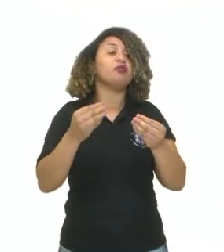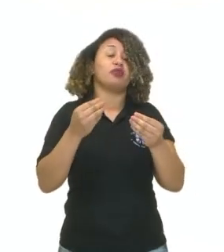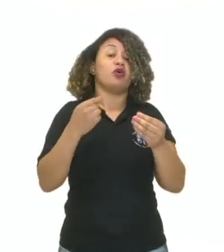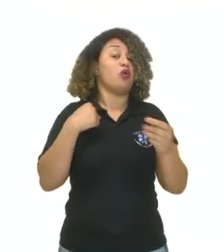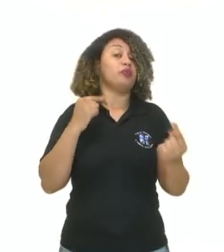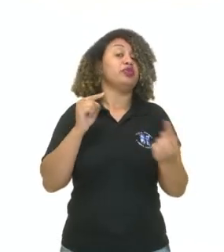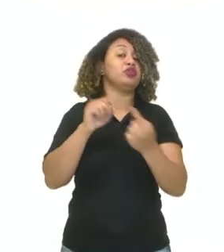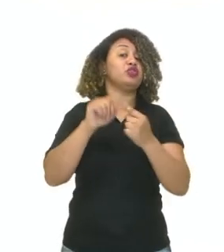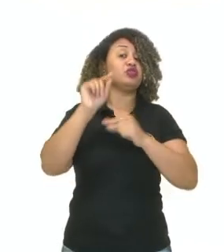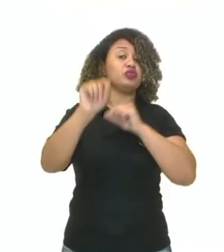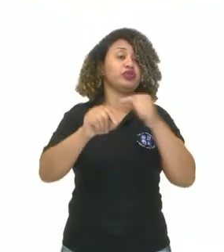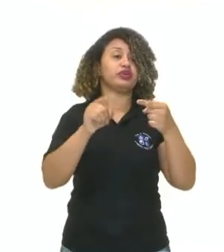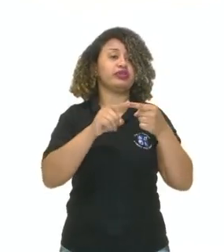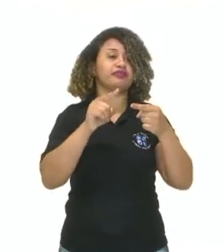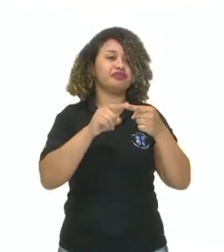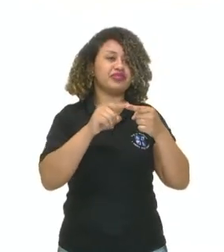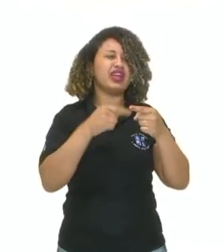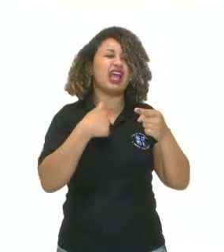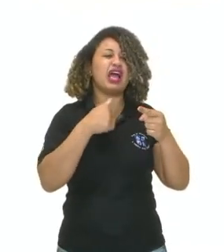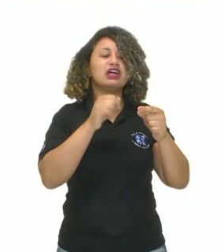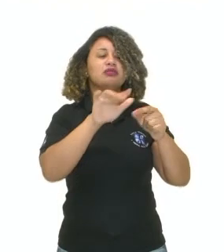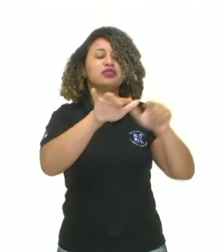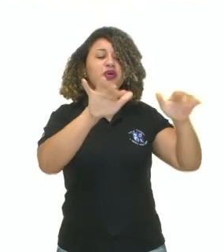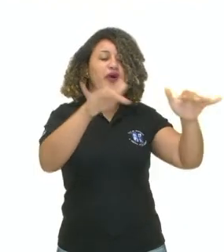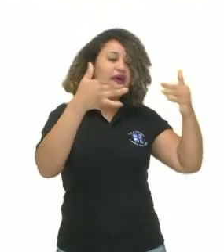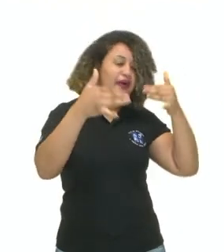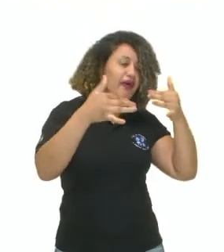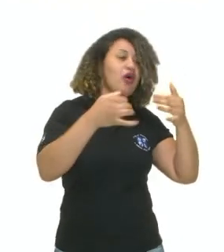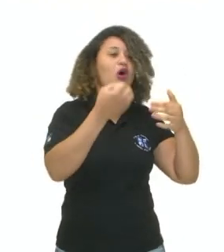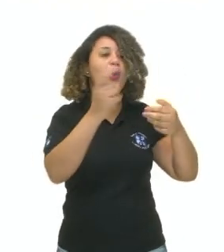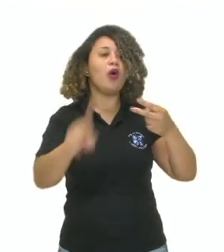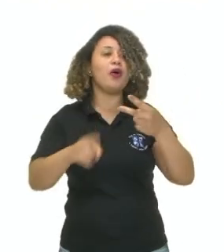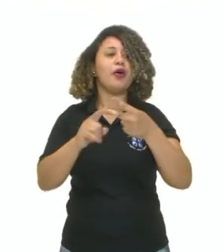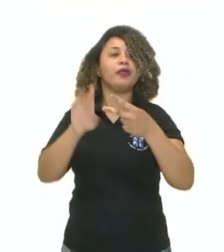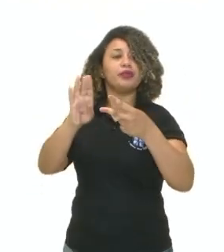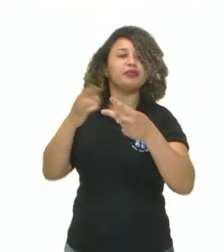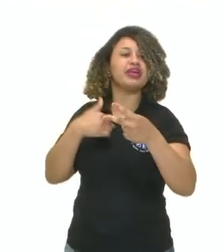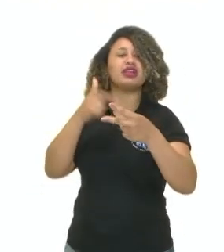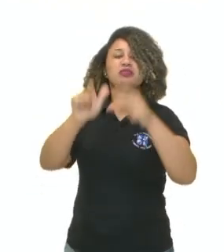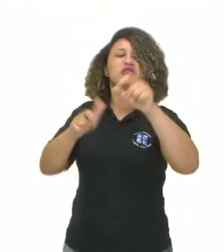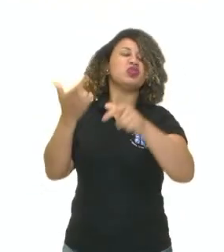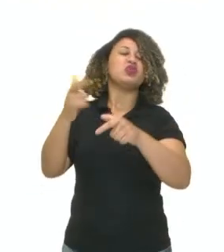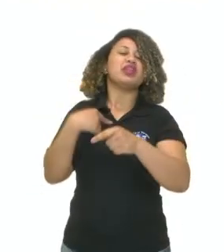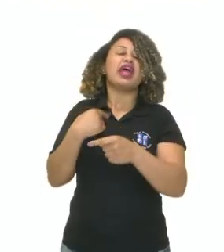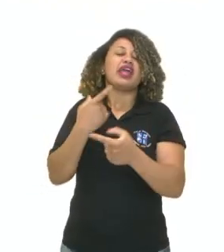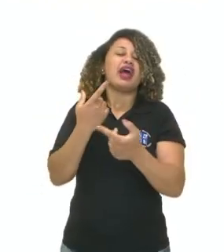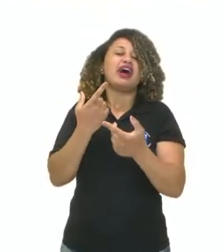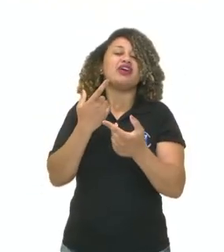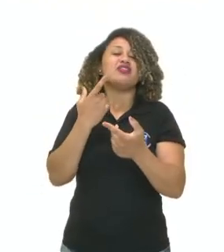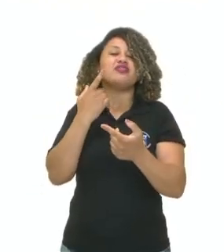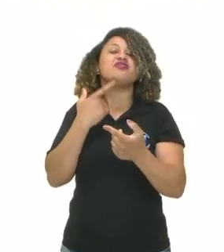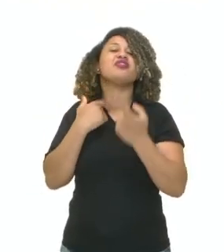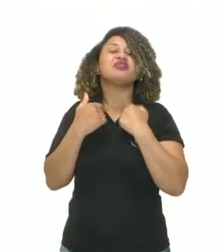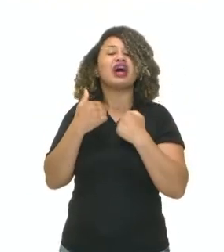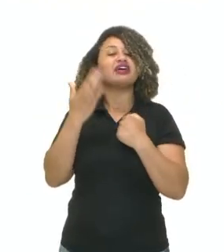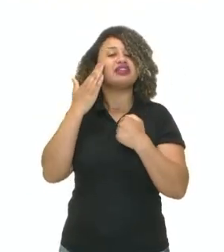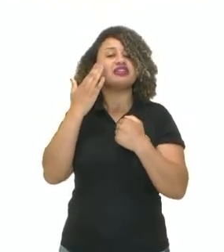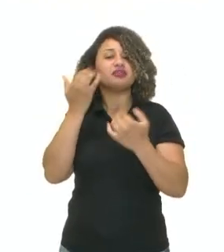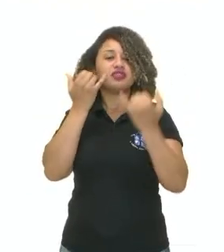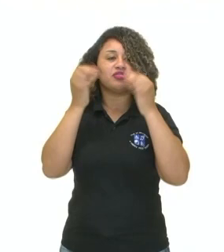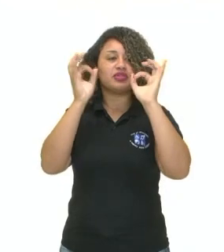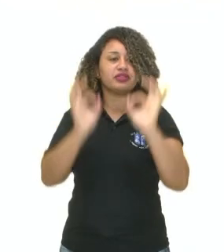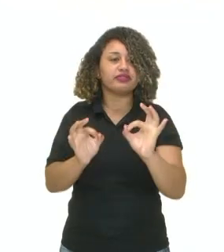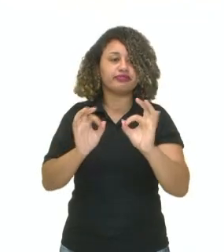para enganar ou chamar atenção, b. gerar desinteresse ou indiferença. Vejamos as